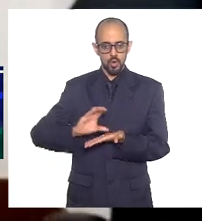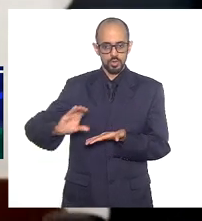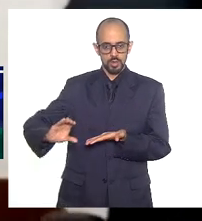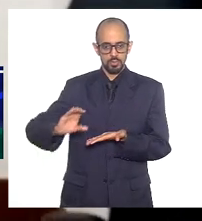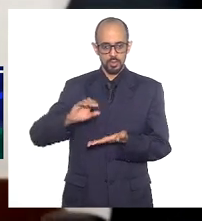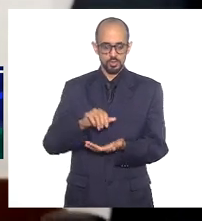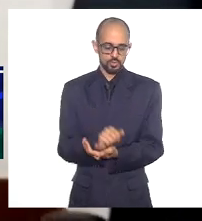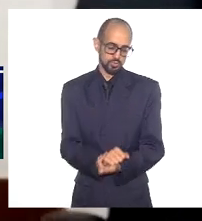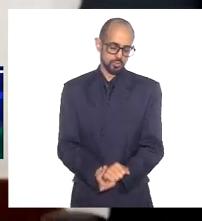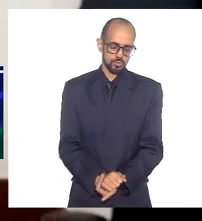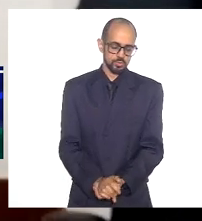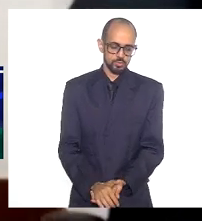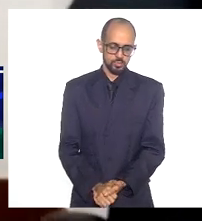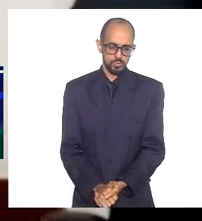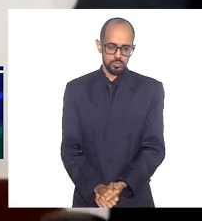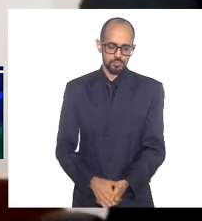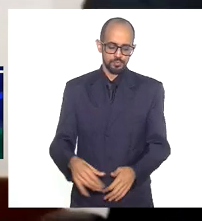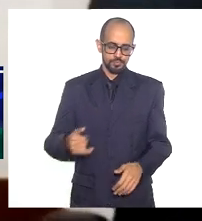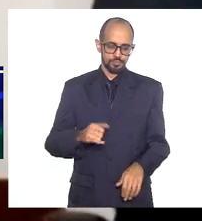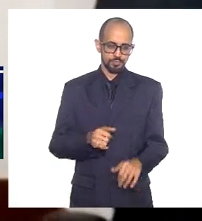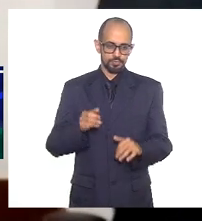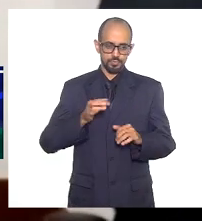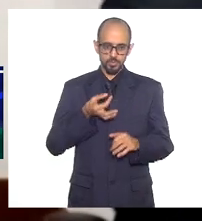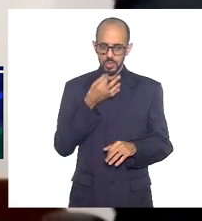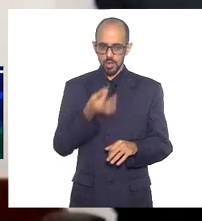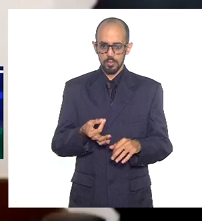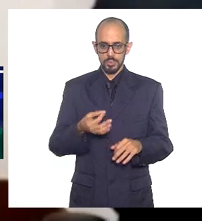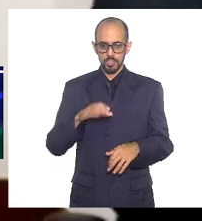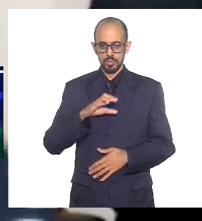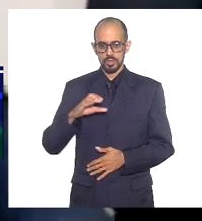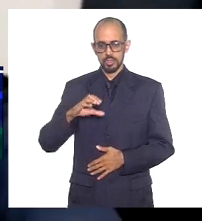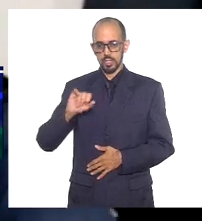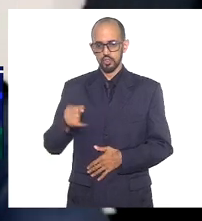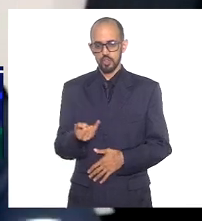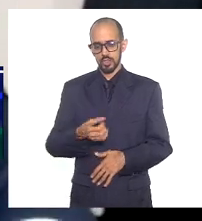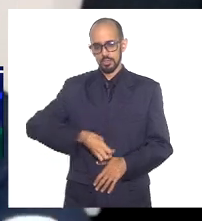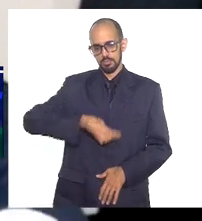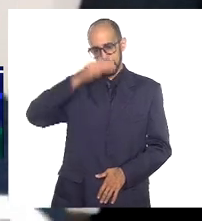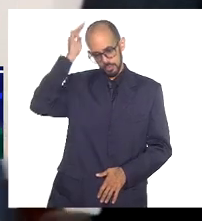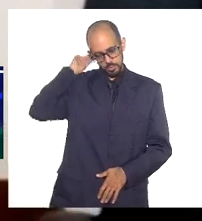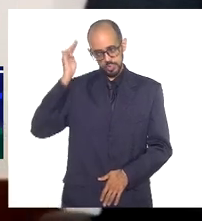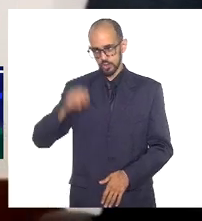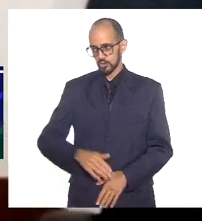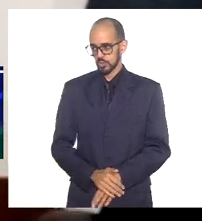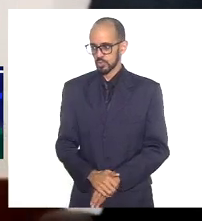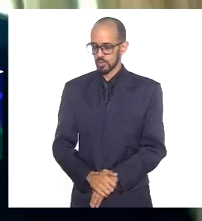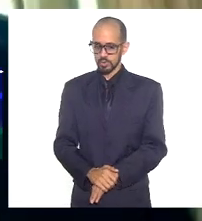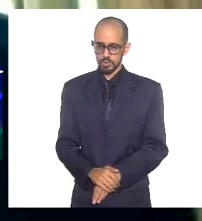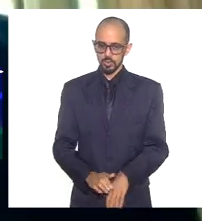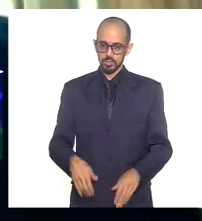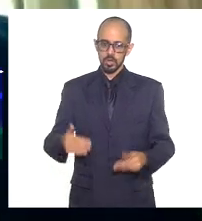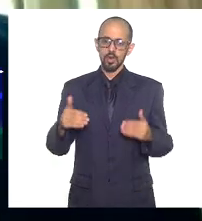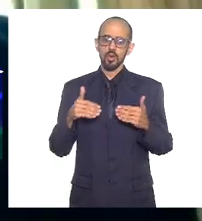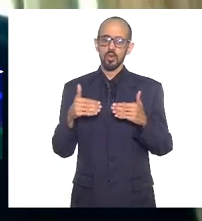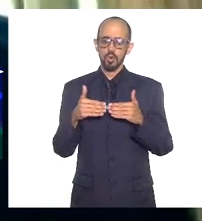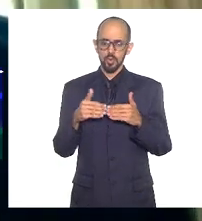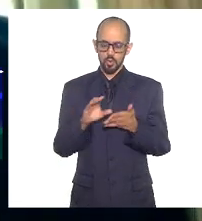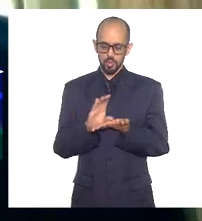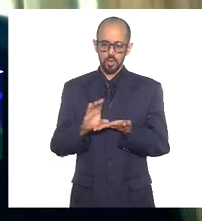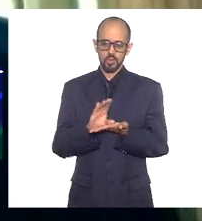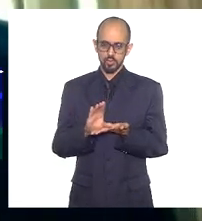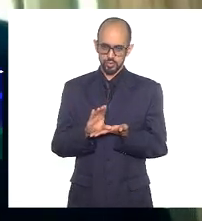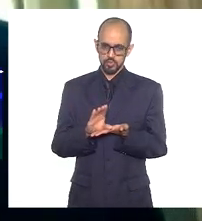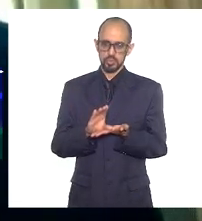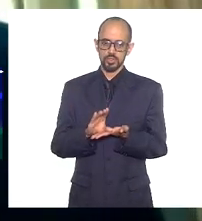financeira e controle para emitir parecer pela comissão de comissão justiça deputado Márcio Pacheco pensei pela constitucionalidade